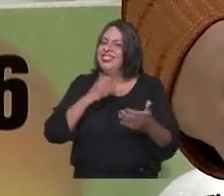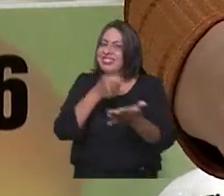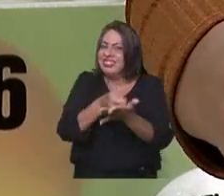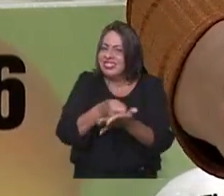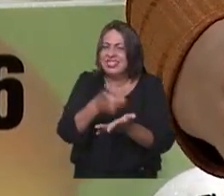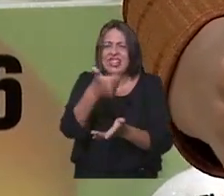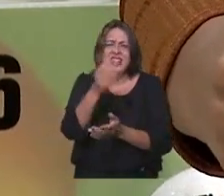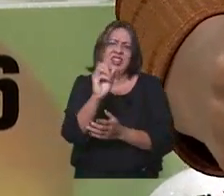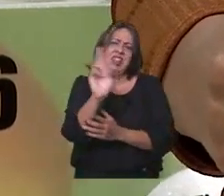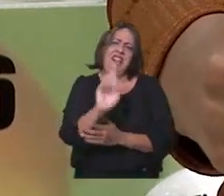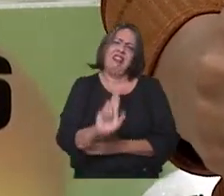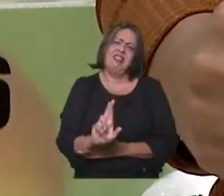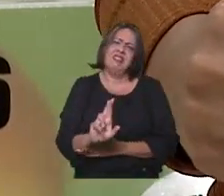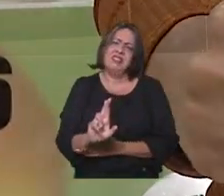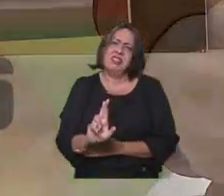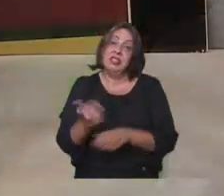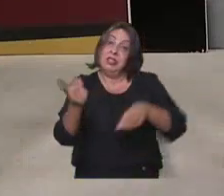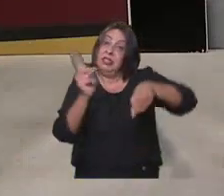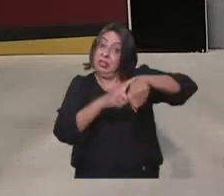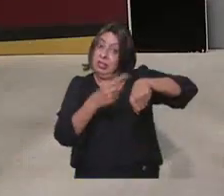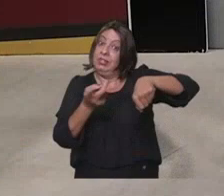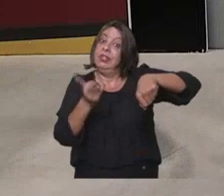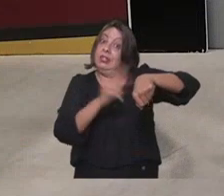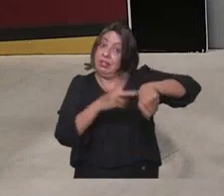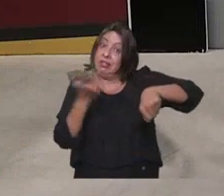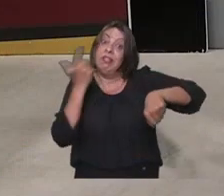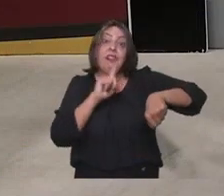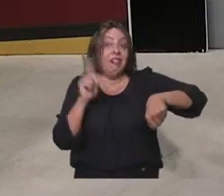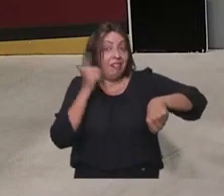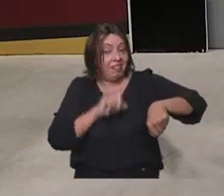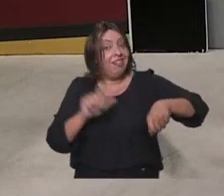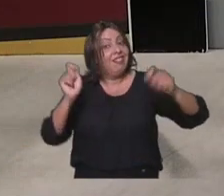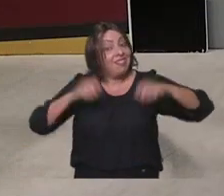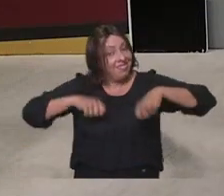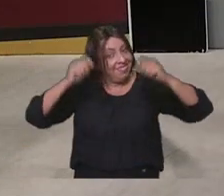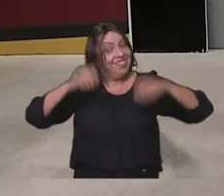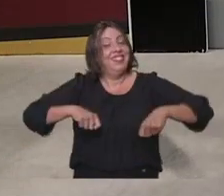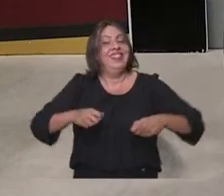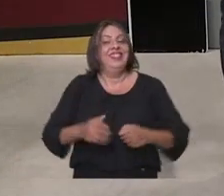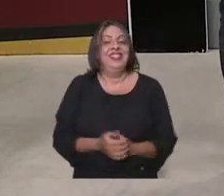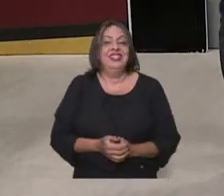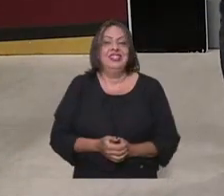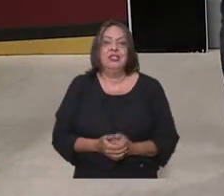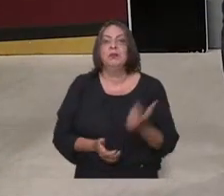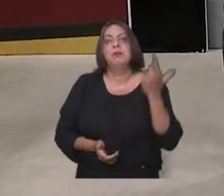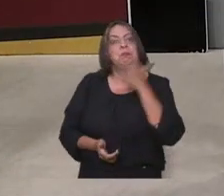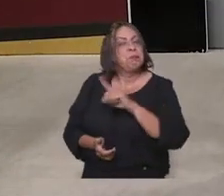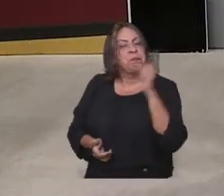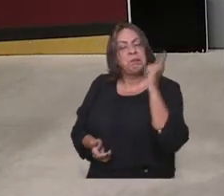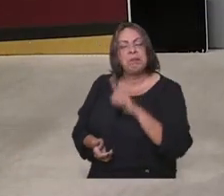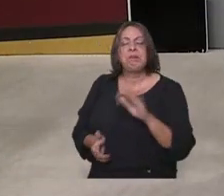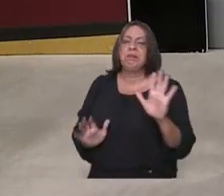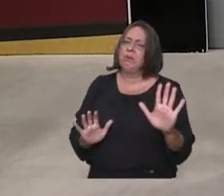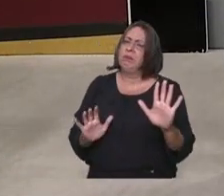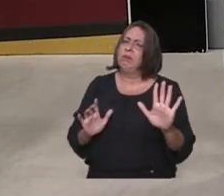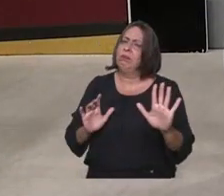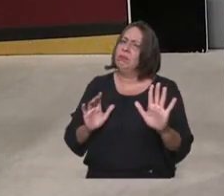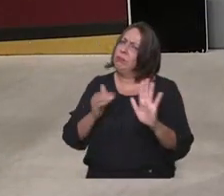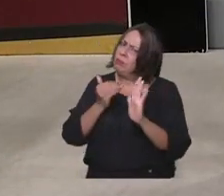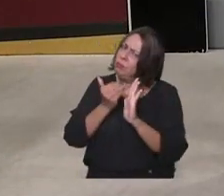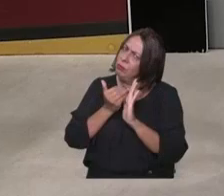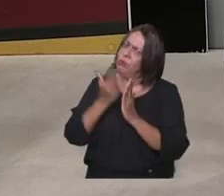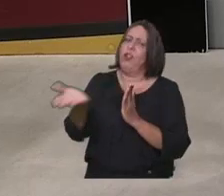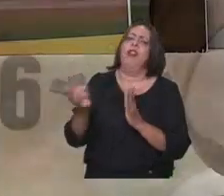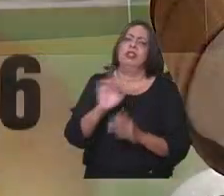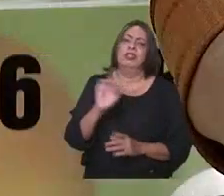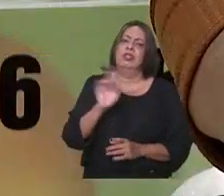apenas R$10 e é dupla chance. Bom demais, aí sim, hein? Mais chances de você ganhar, então não fica de fora não,